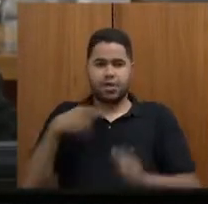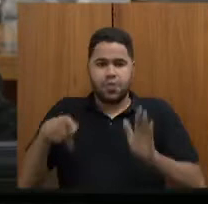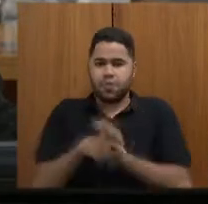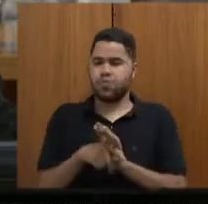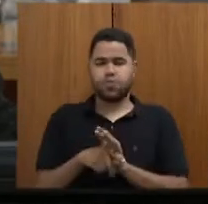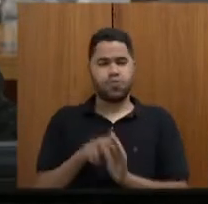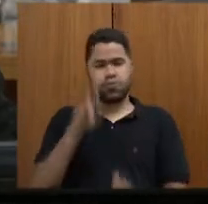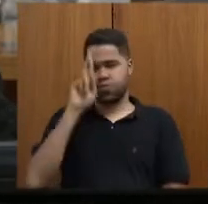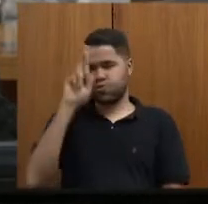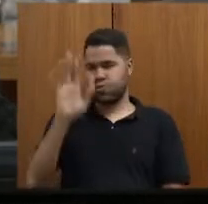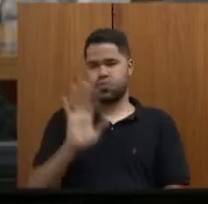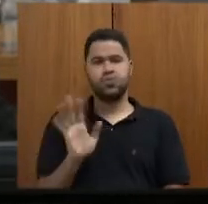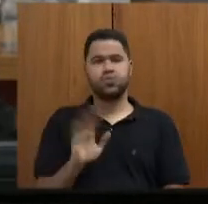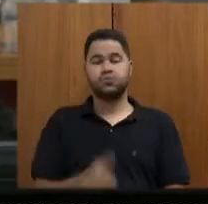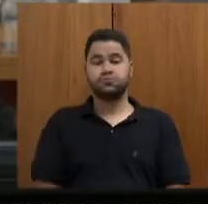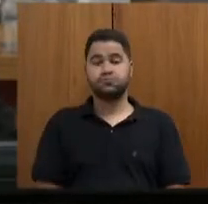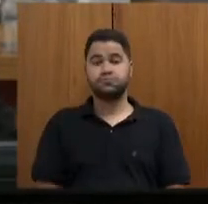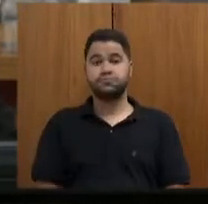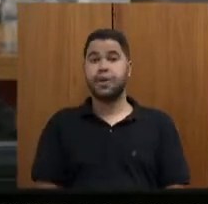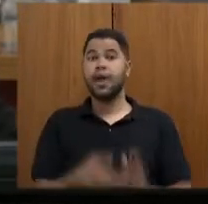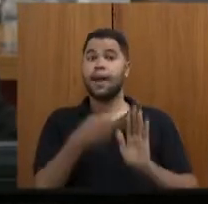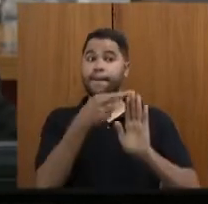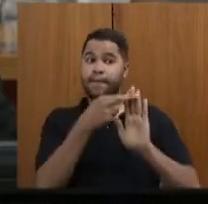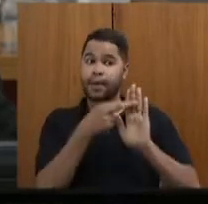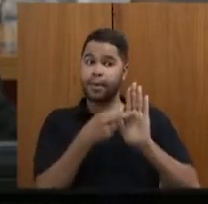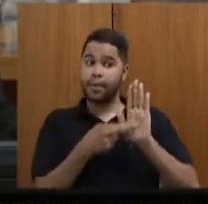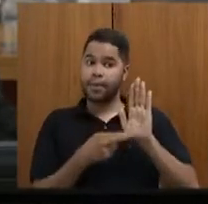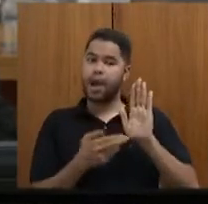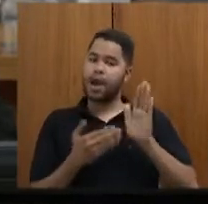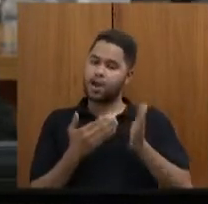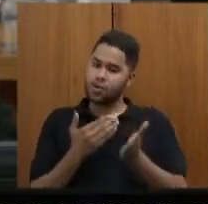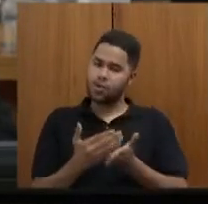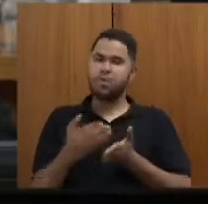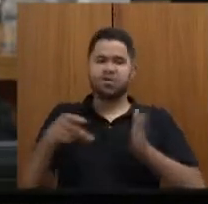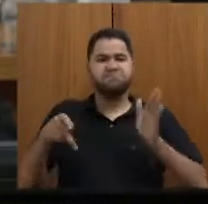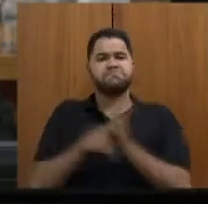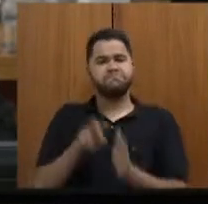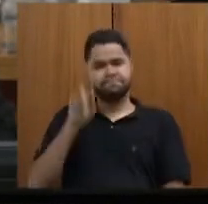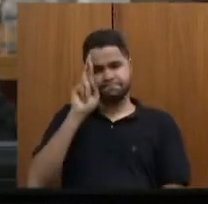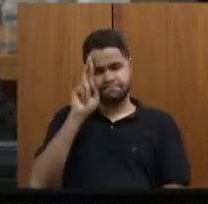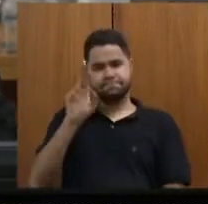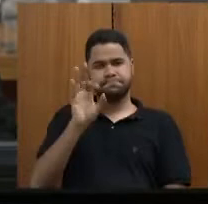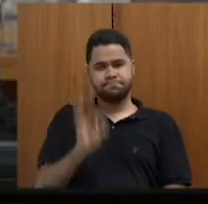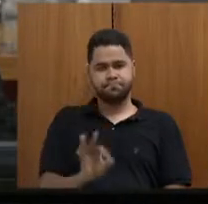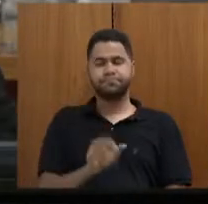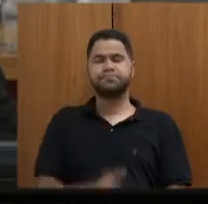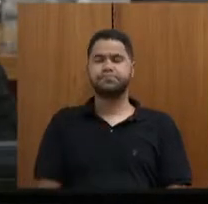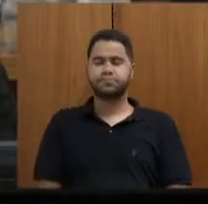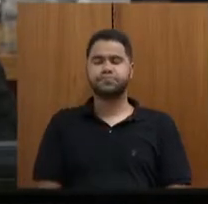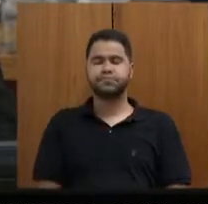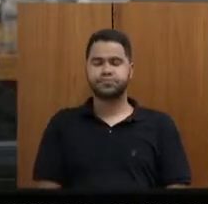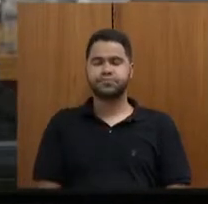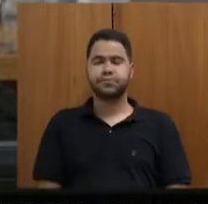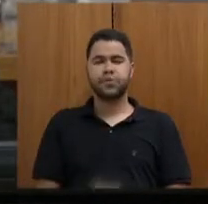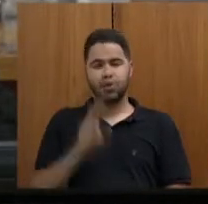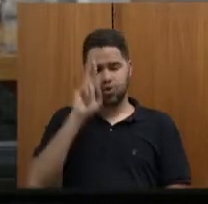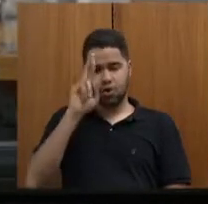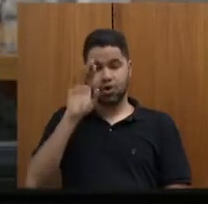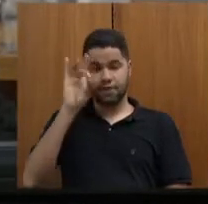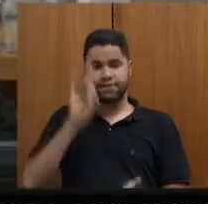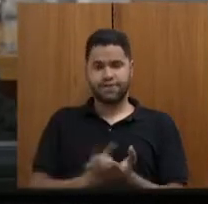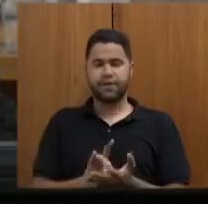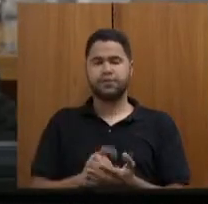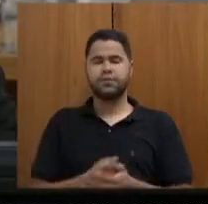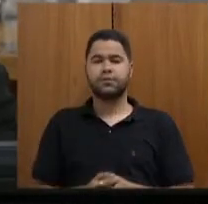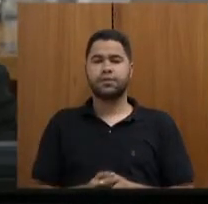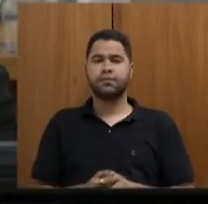às vezes, do imóvel. E, com a regularização, ela passa a ser proprietária. Então, ela passa a ser dona de fato. Então,